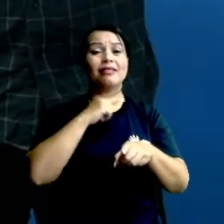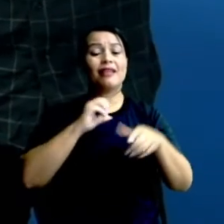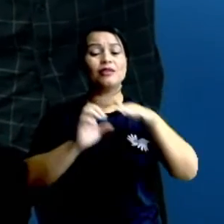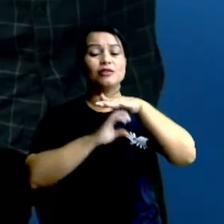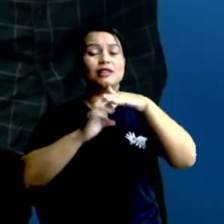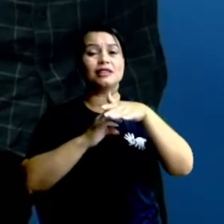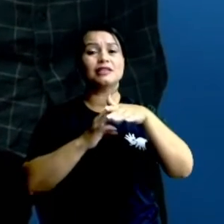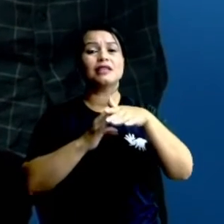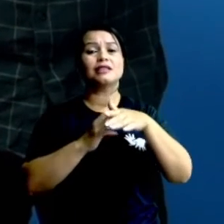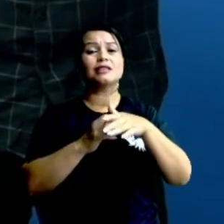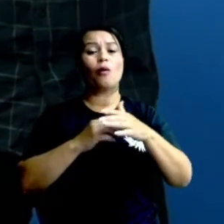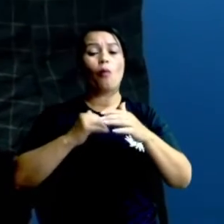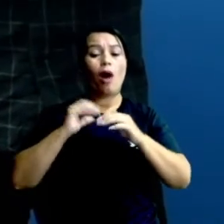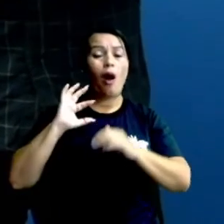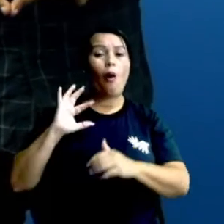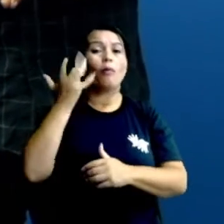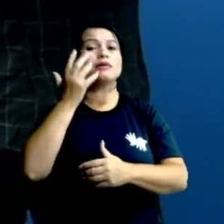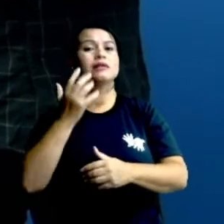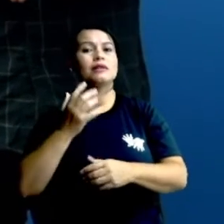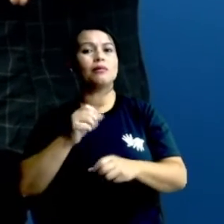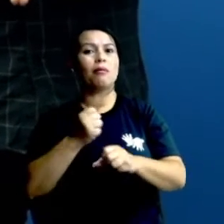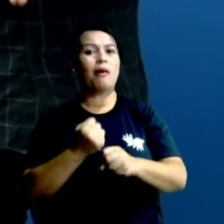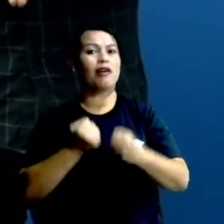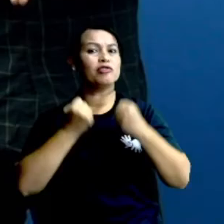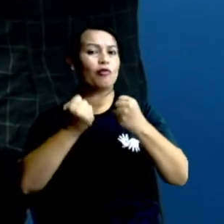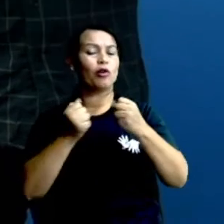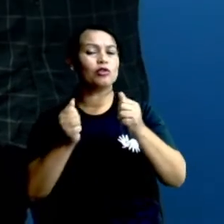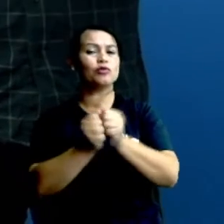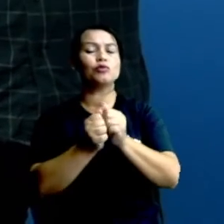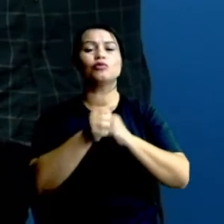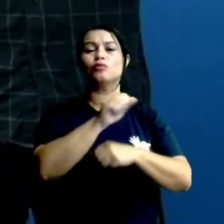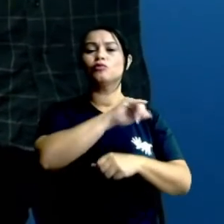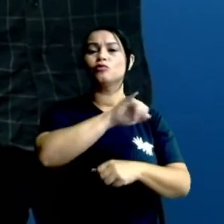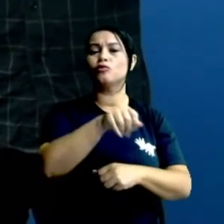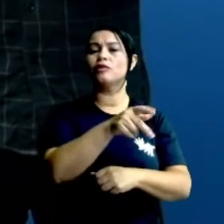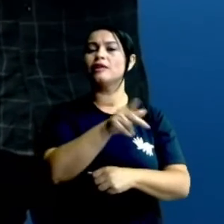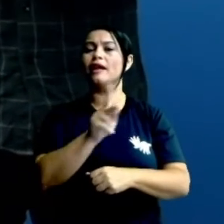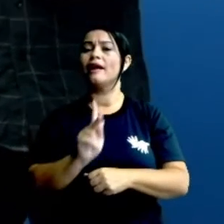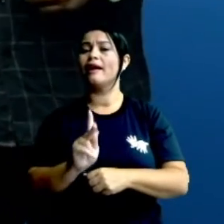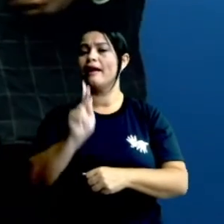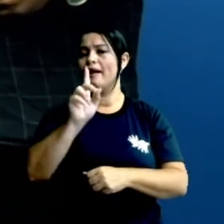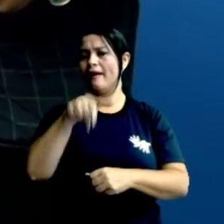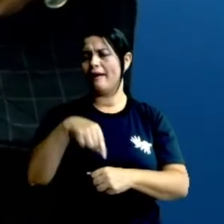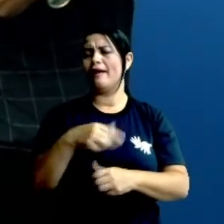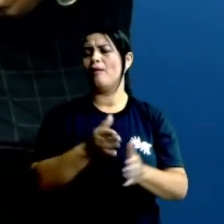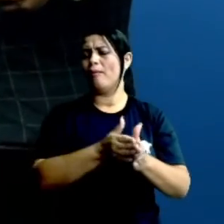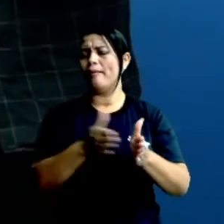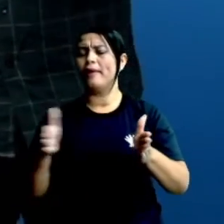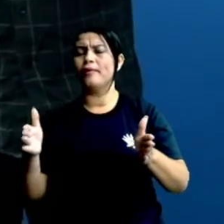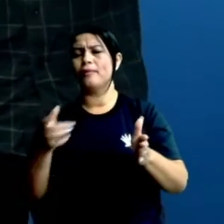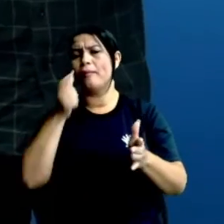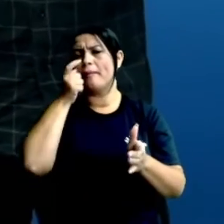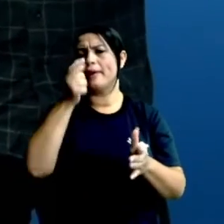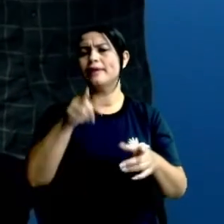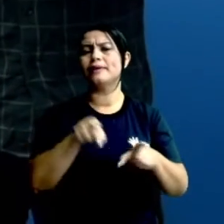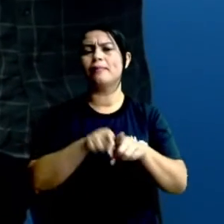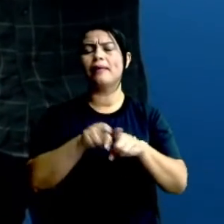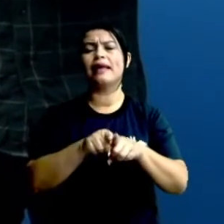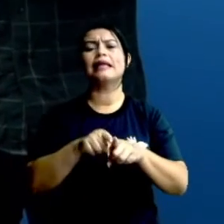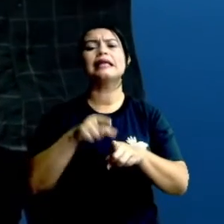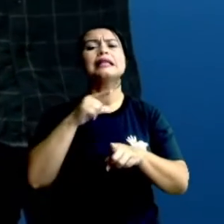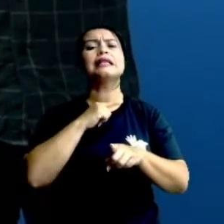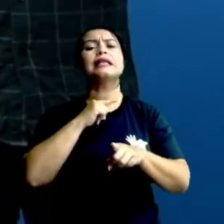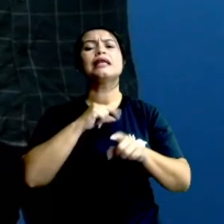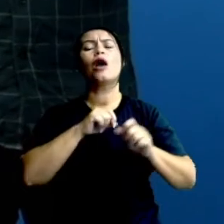brasileira acontecendo de forma mais intensa com o JK, tá? Então é um período realmente interessante. O plano de metas tinha um slogan que